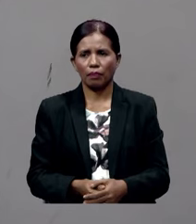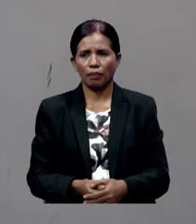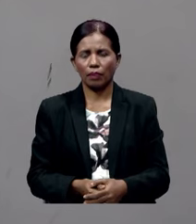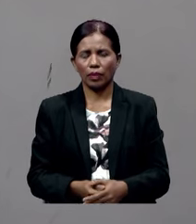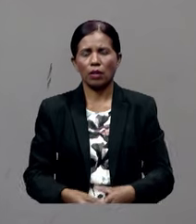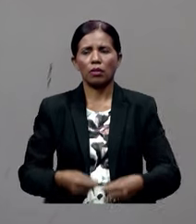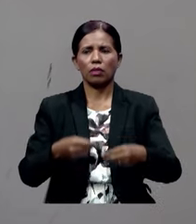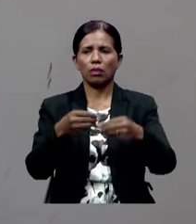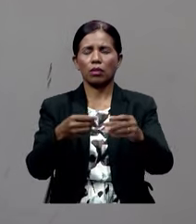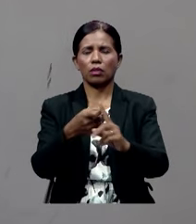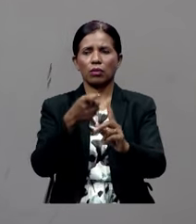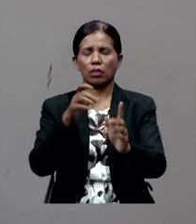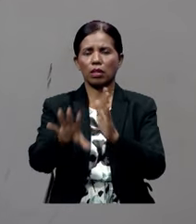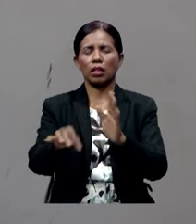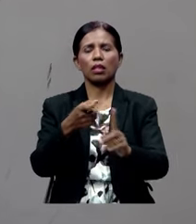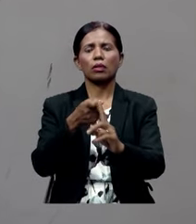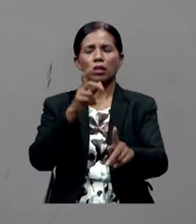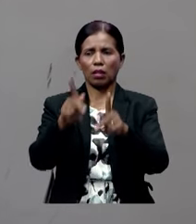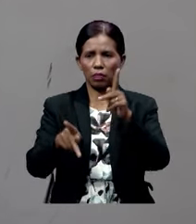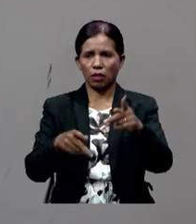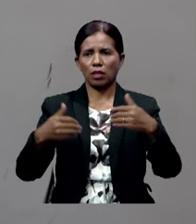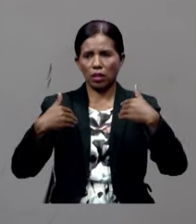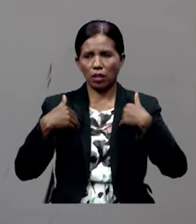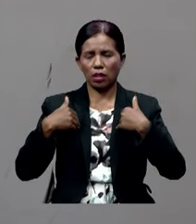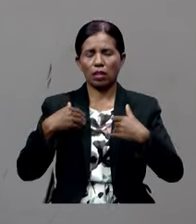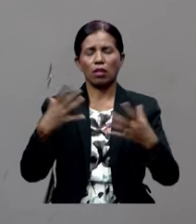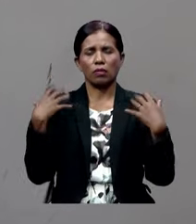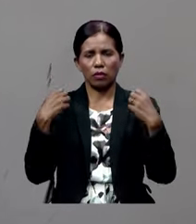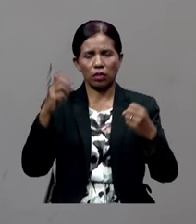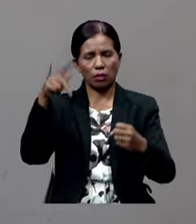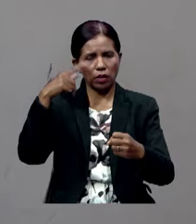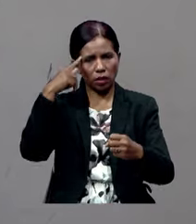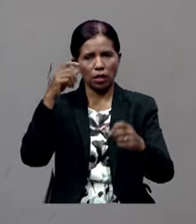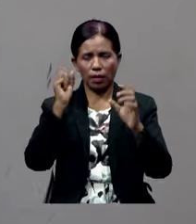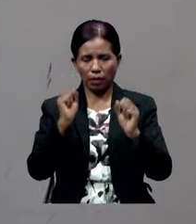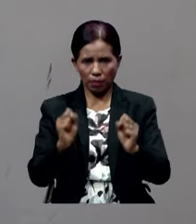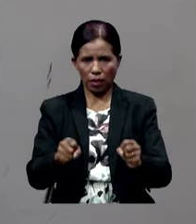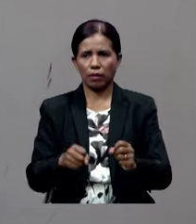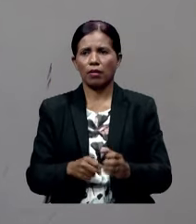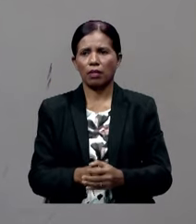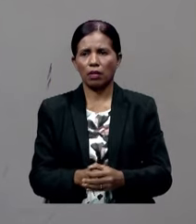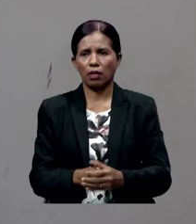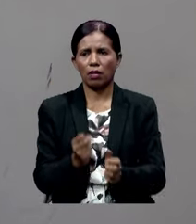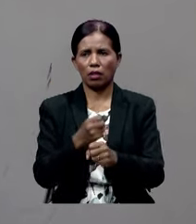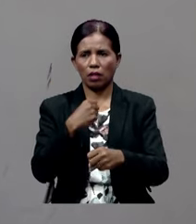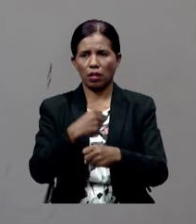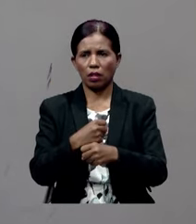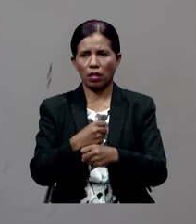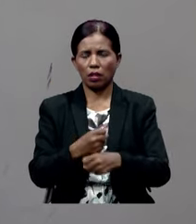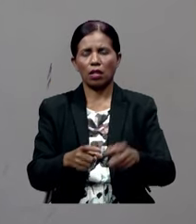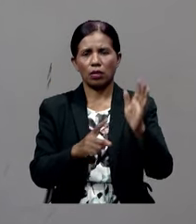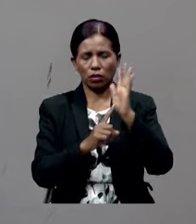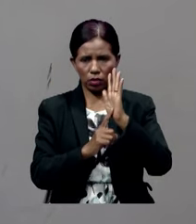eleito o si povo, nem a força política. Dele, halo reforma